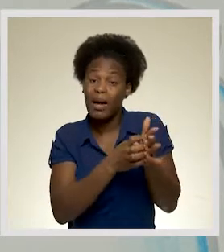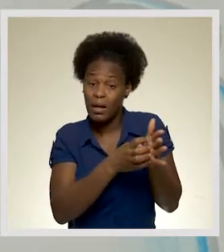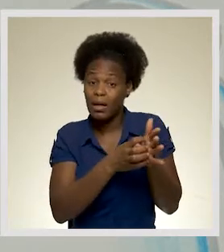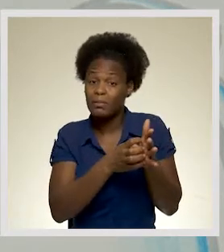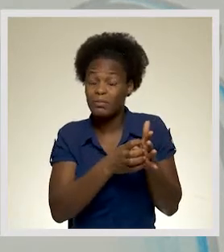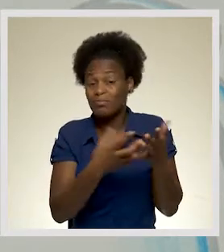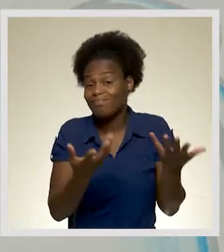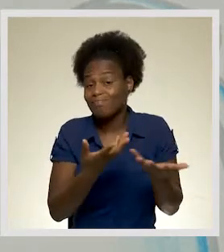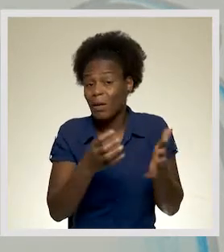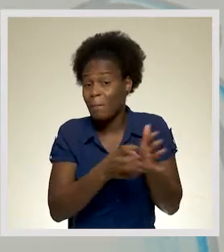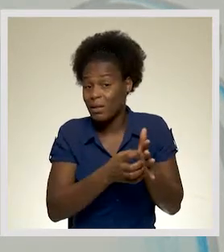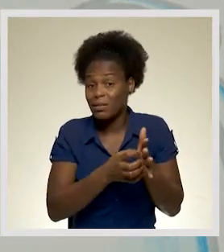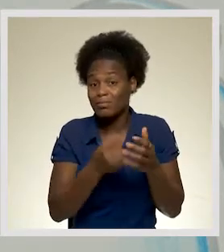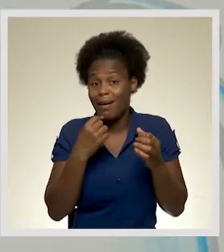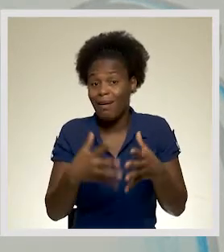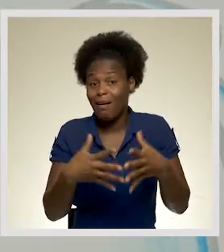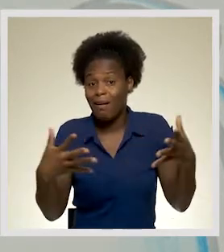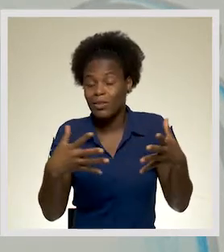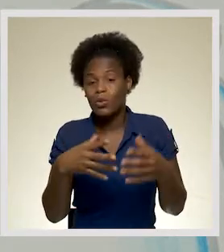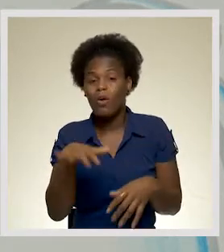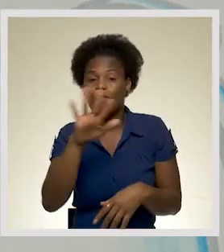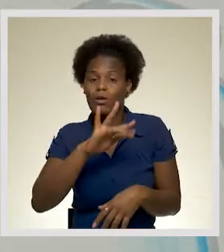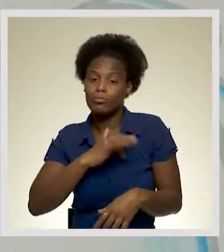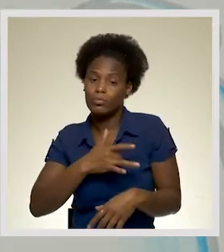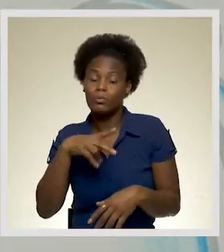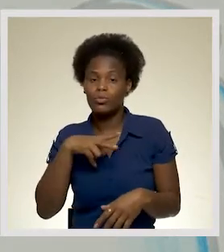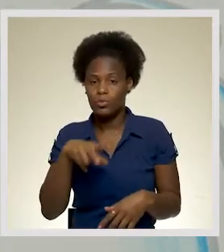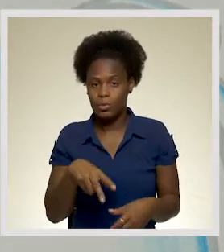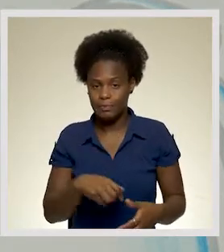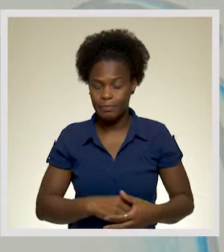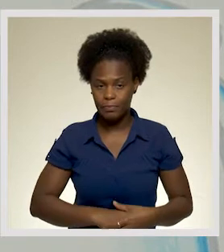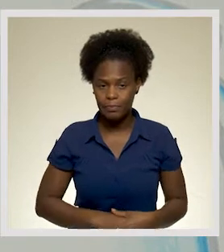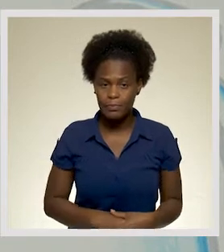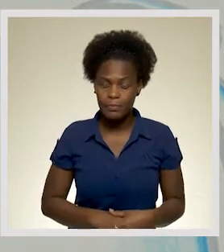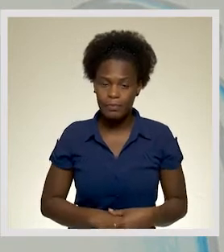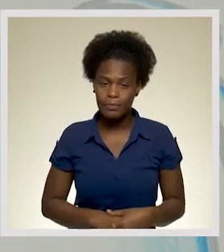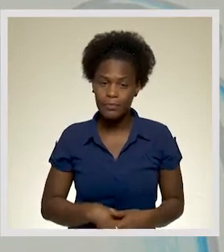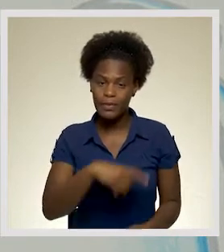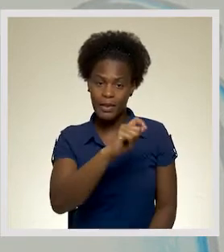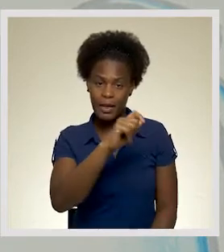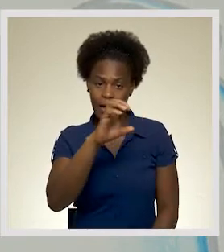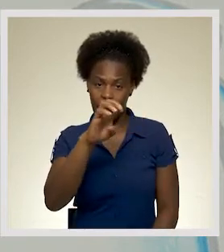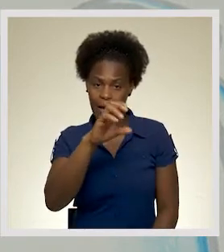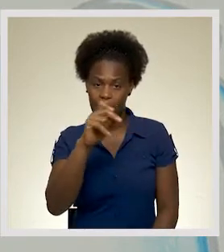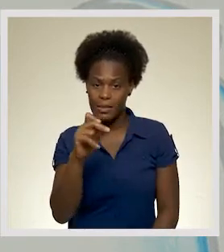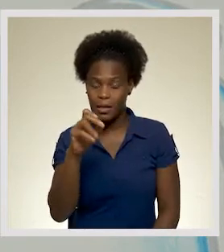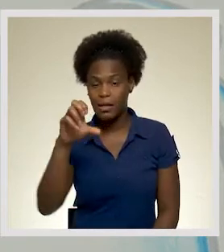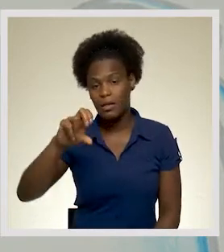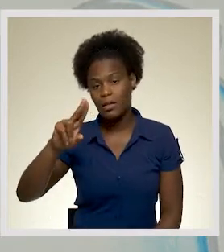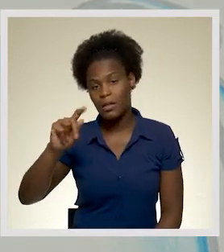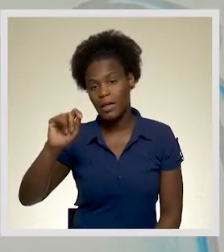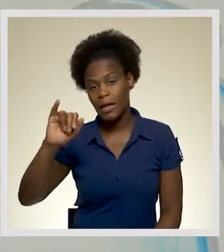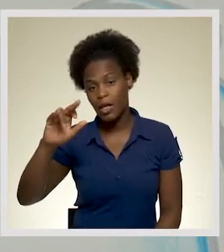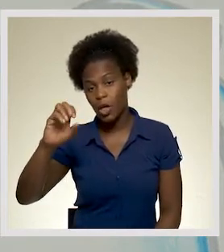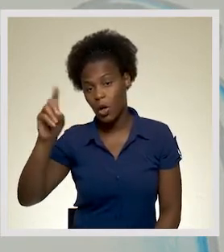muito grande do romantismo português. Eça de Queiroz é